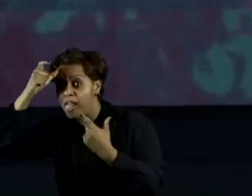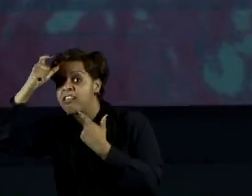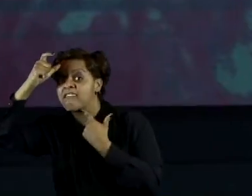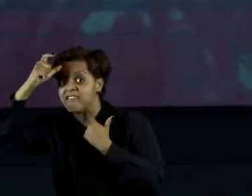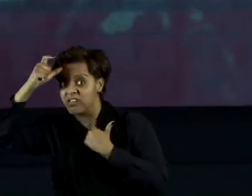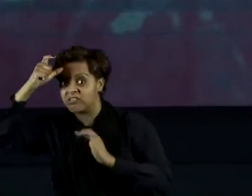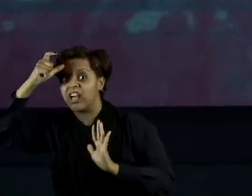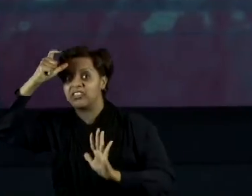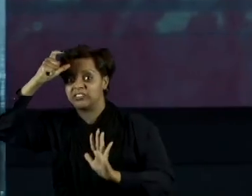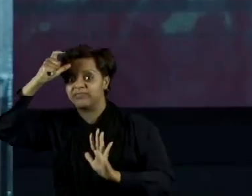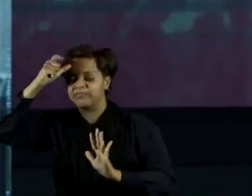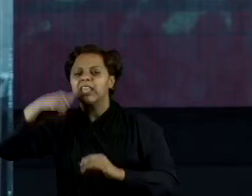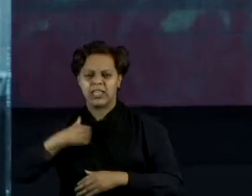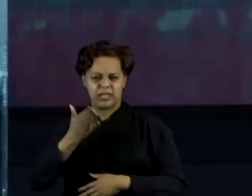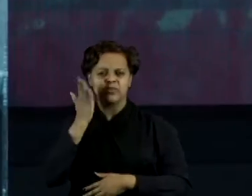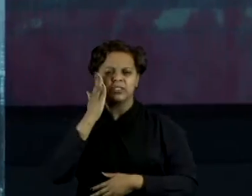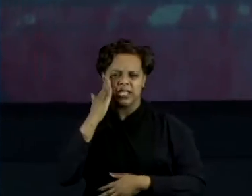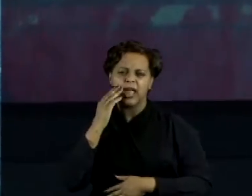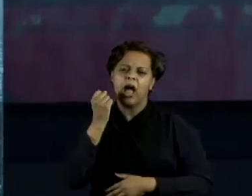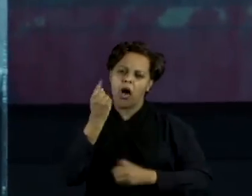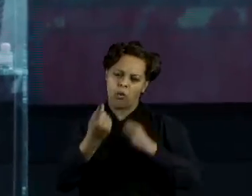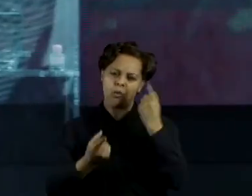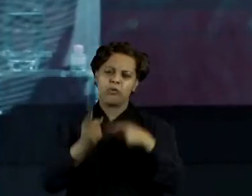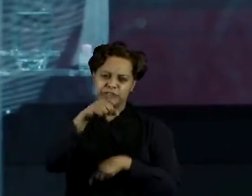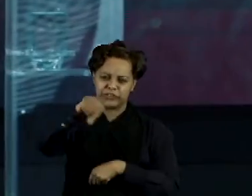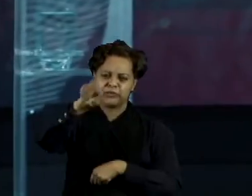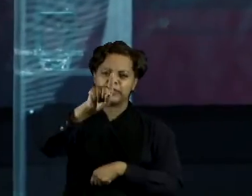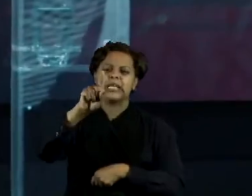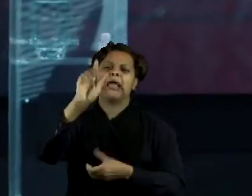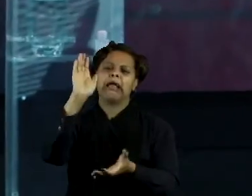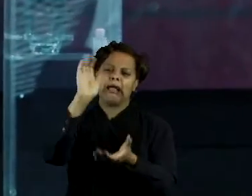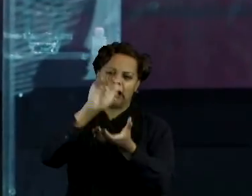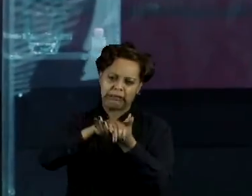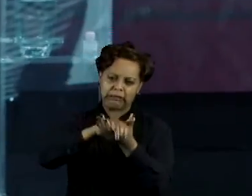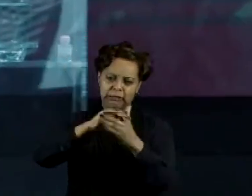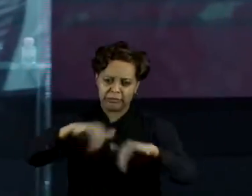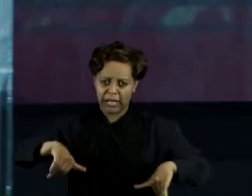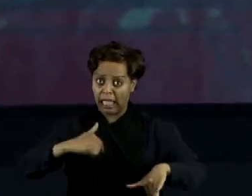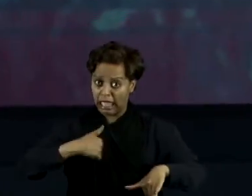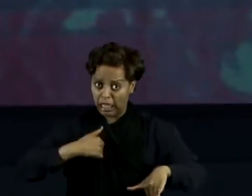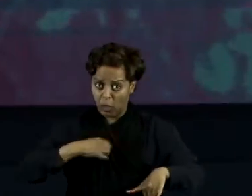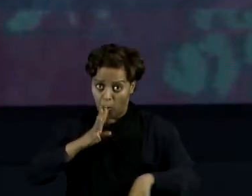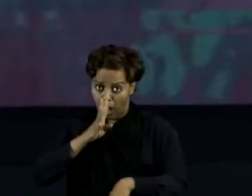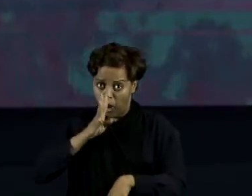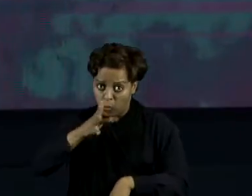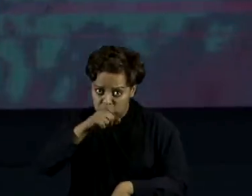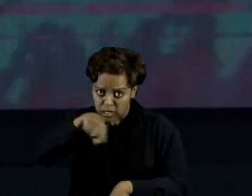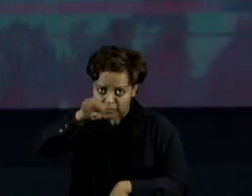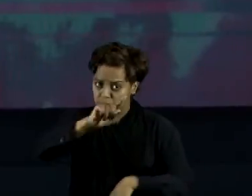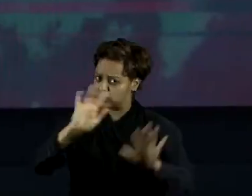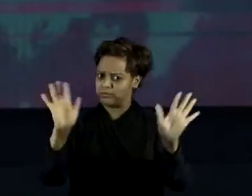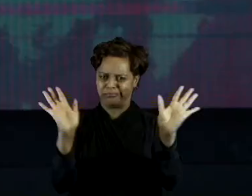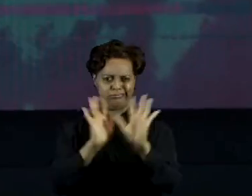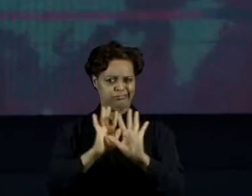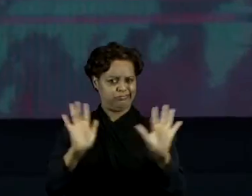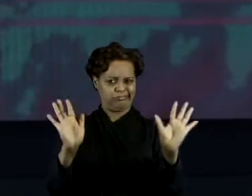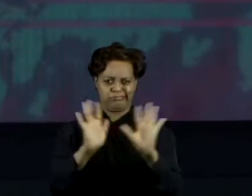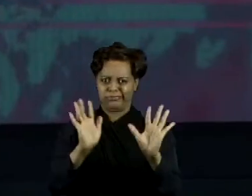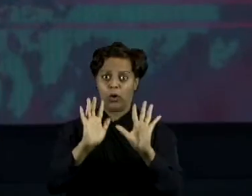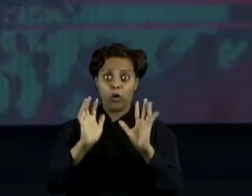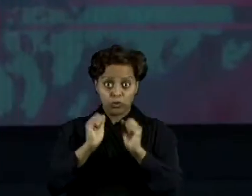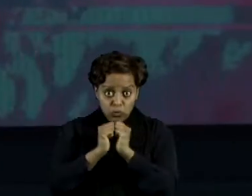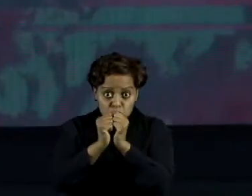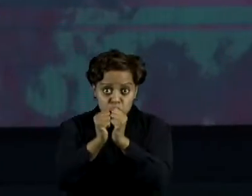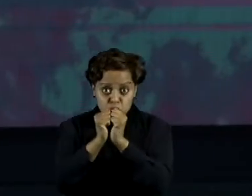que tem gente aqui que já separou, que já começou de novo, e eu não estou aqui para acusar ninguém, tá? Eu estou aí embaixo com vocês